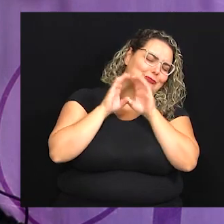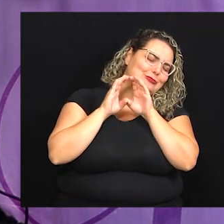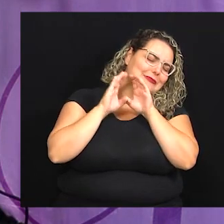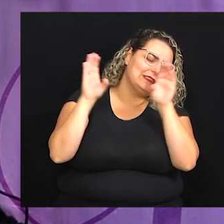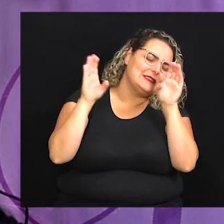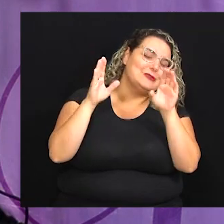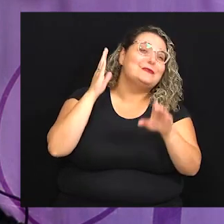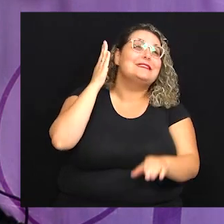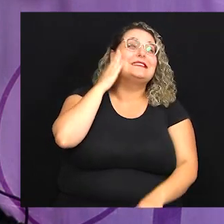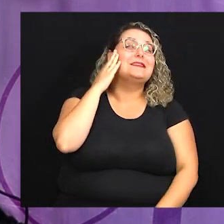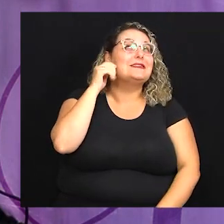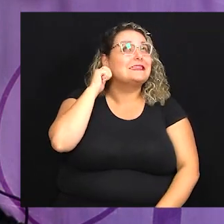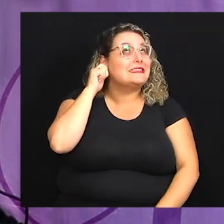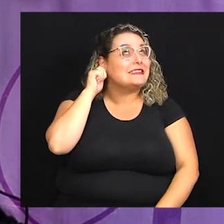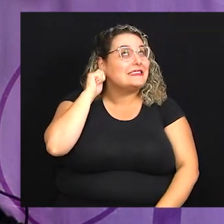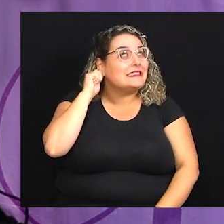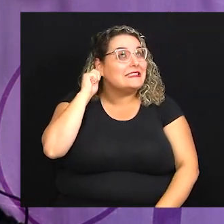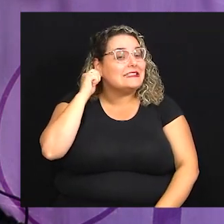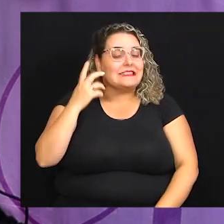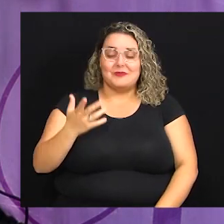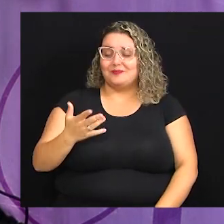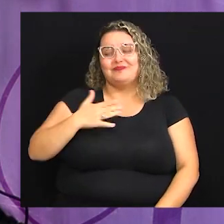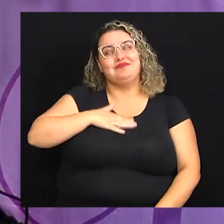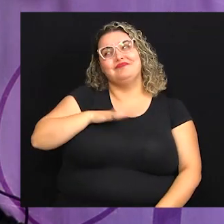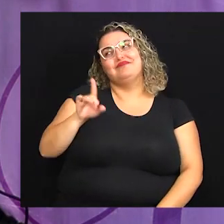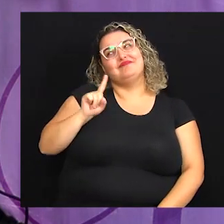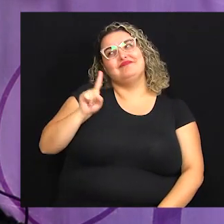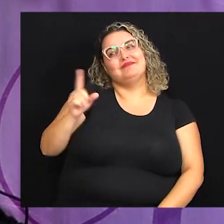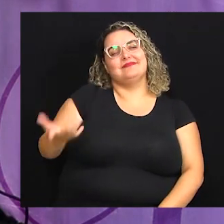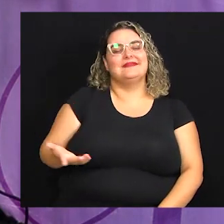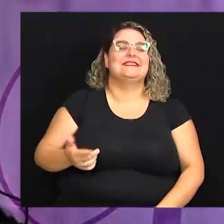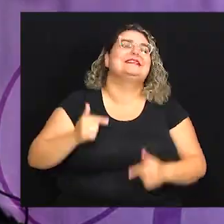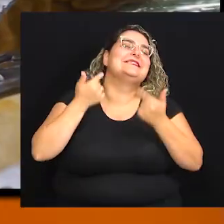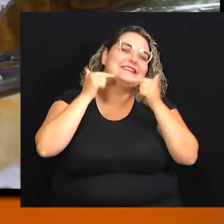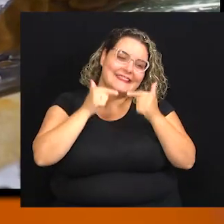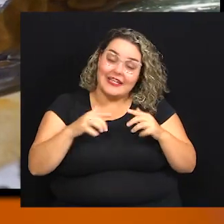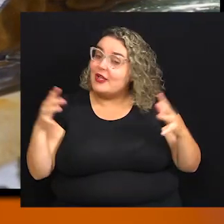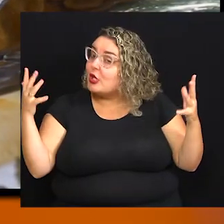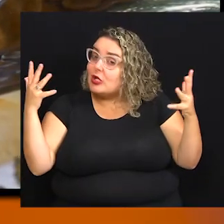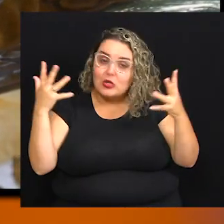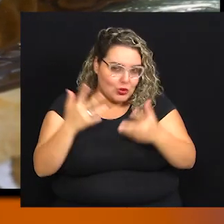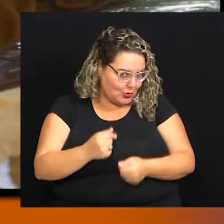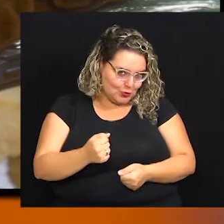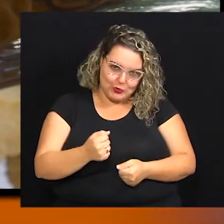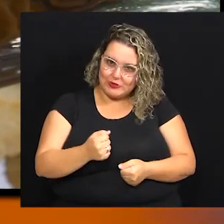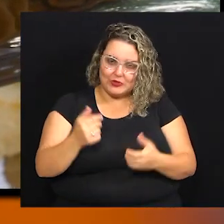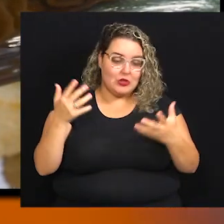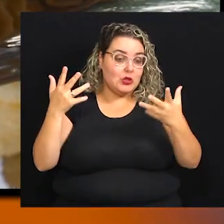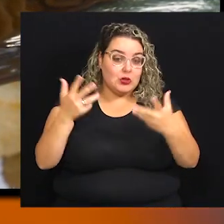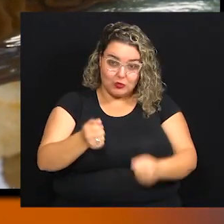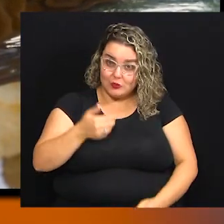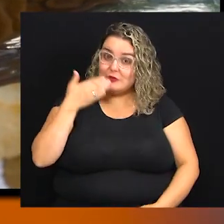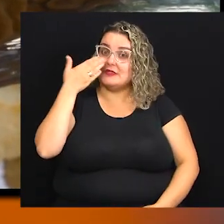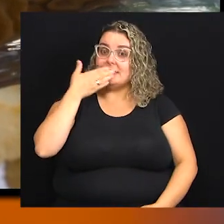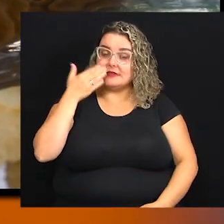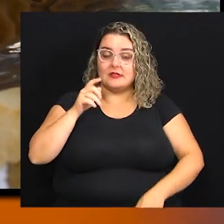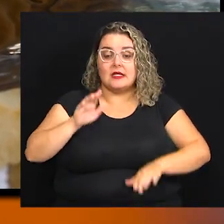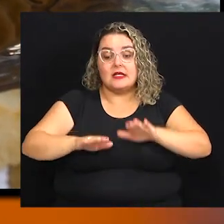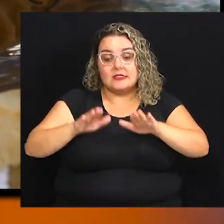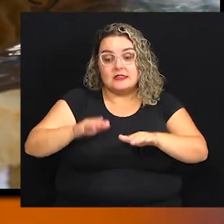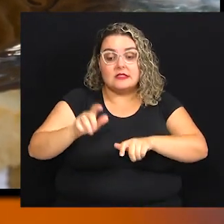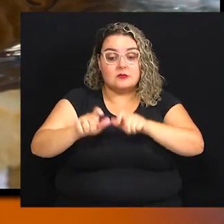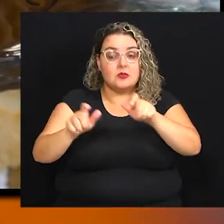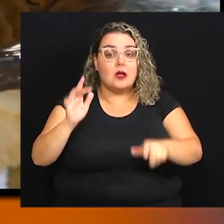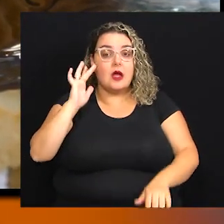de orelha nesse programa hoje. Não tô gostando disso, não. Todos, nós dizemos todos, porque as pessoas às